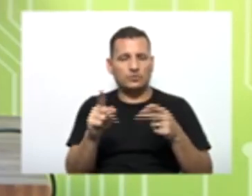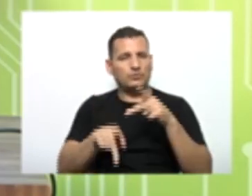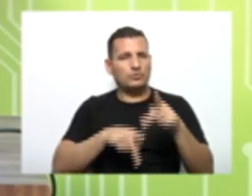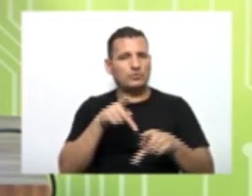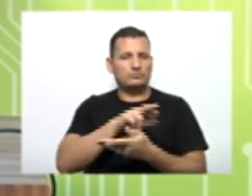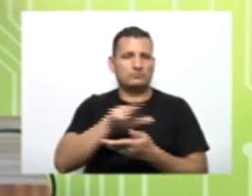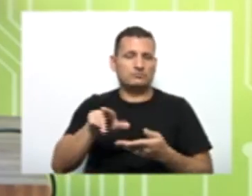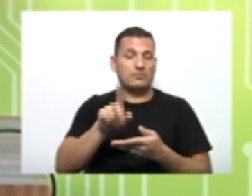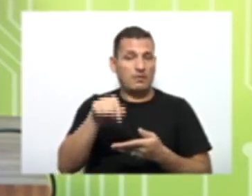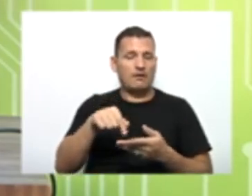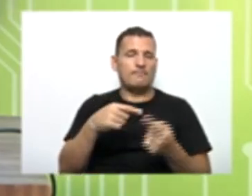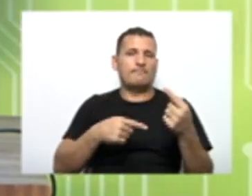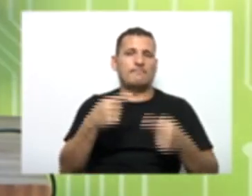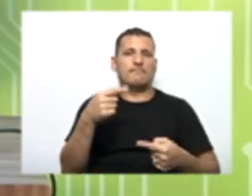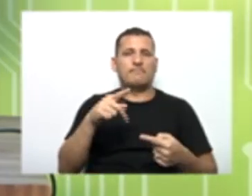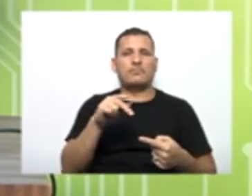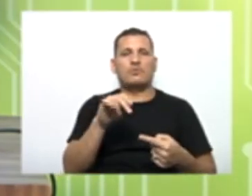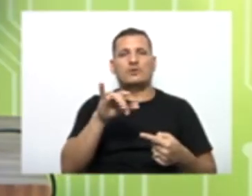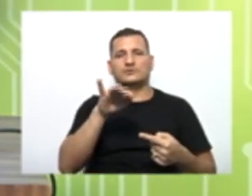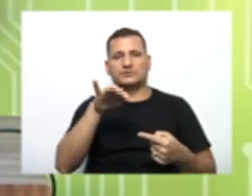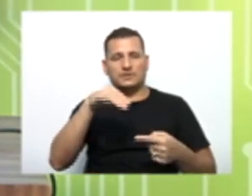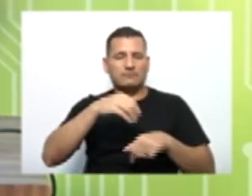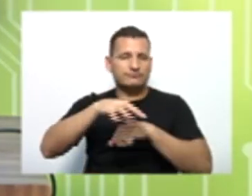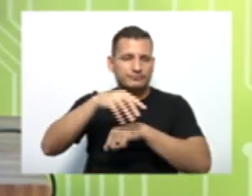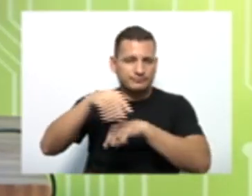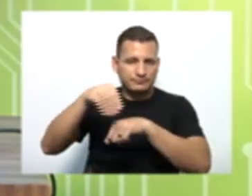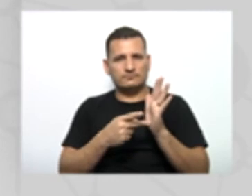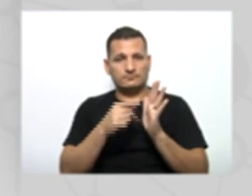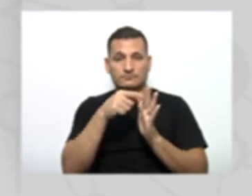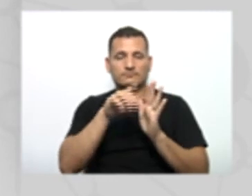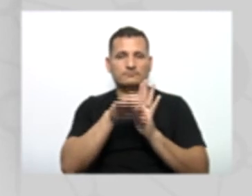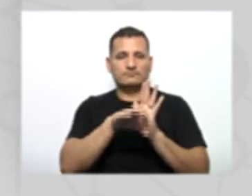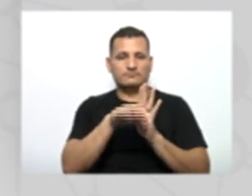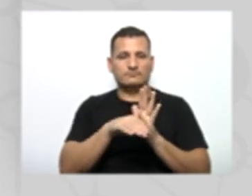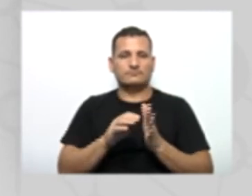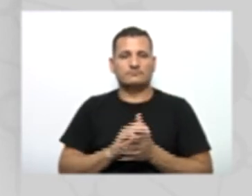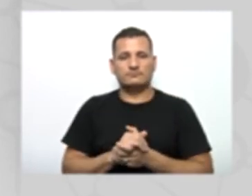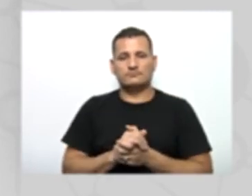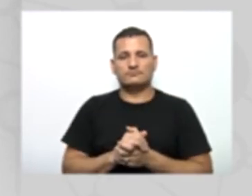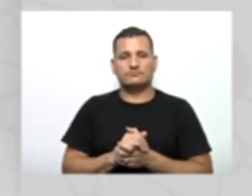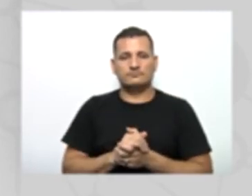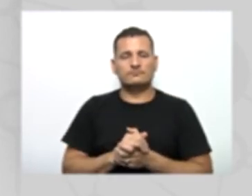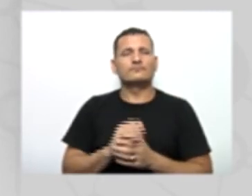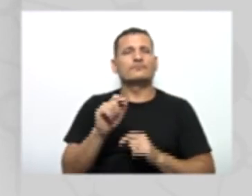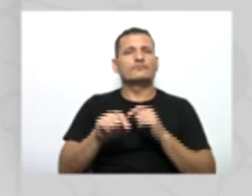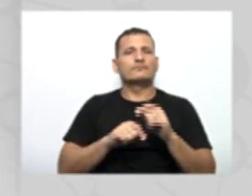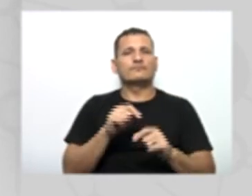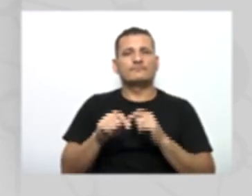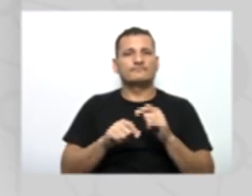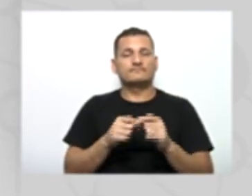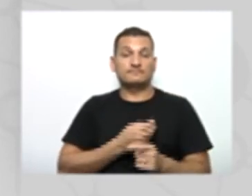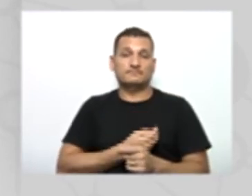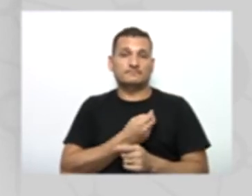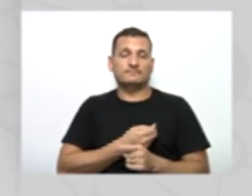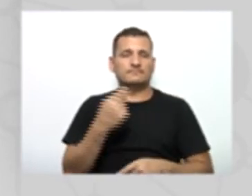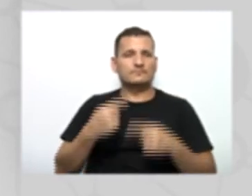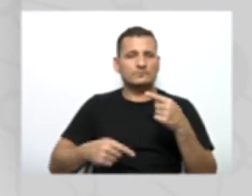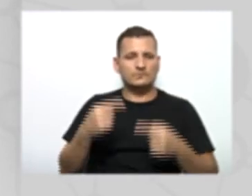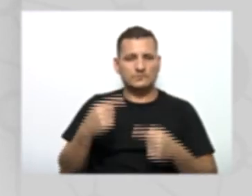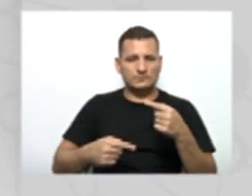né? Eu não estou falando do exercício político partidário, né? Todos os professores, principalmente, é claro, os professores da área de ciências